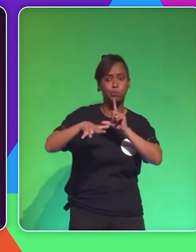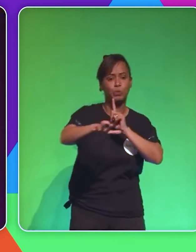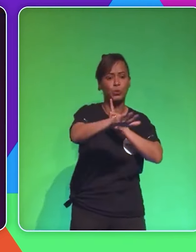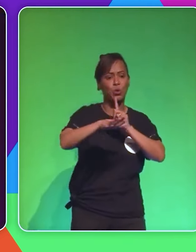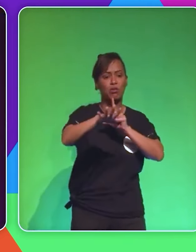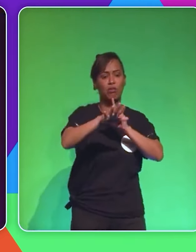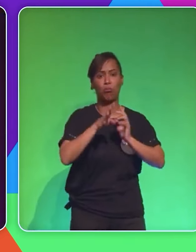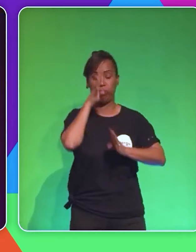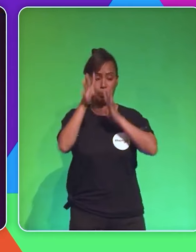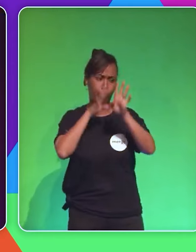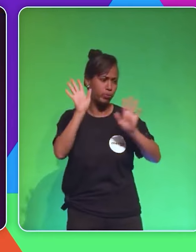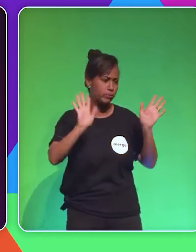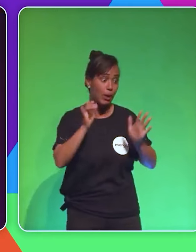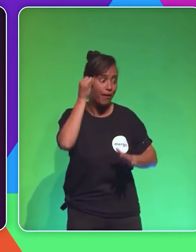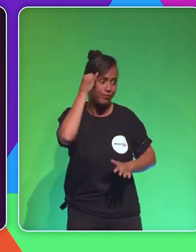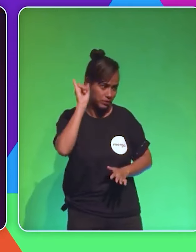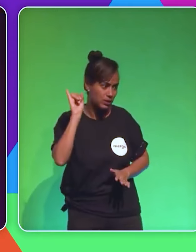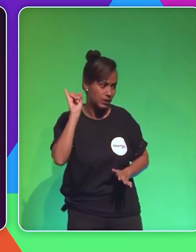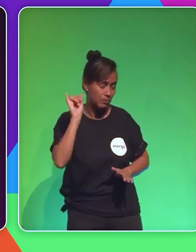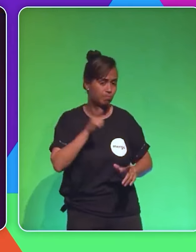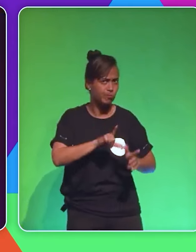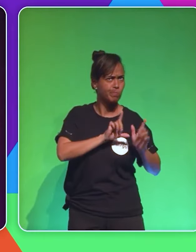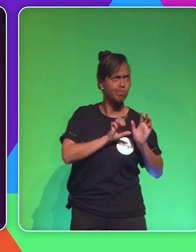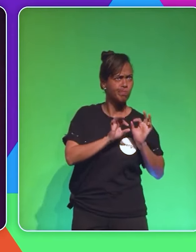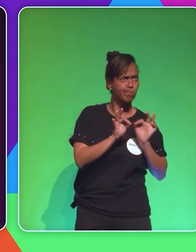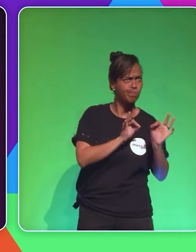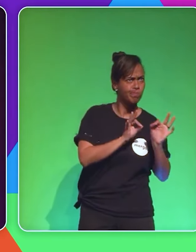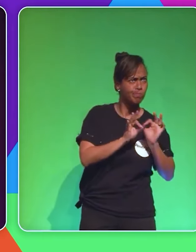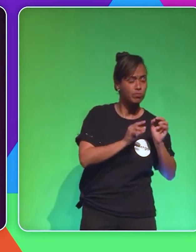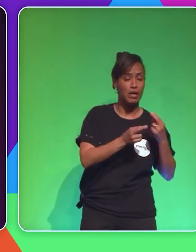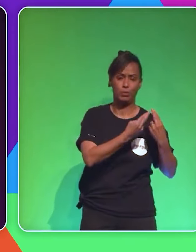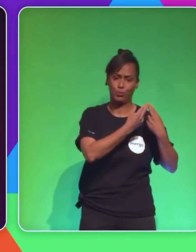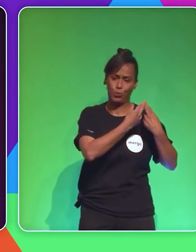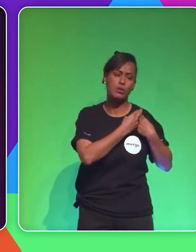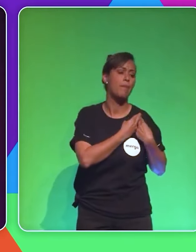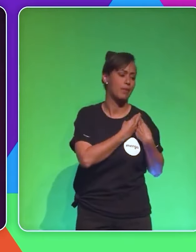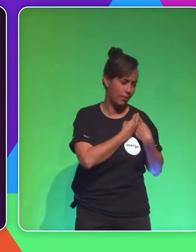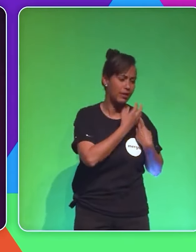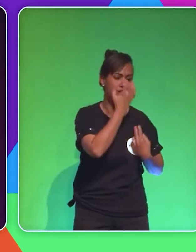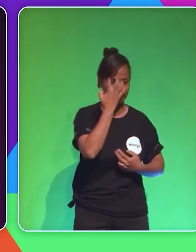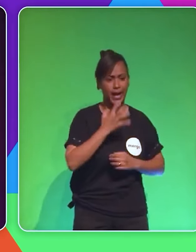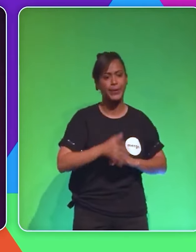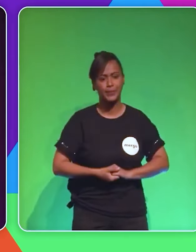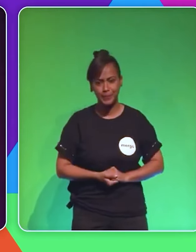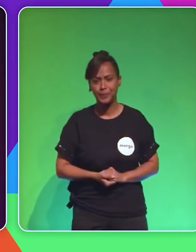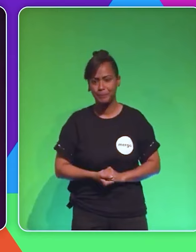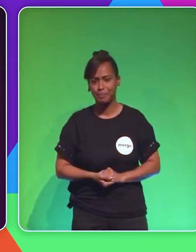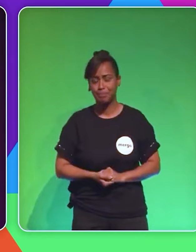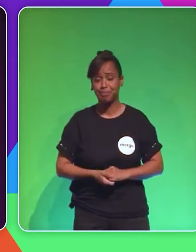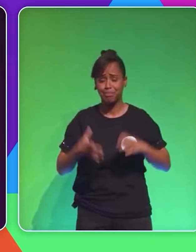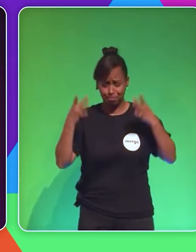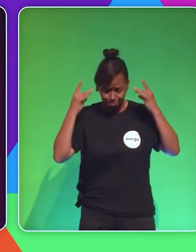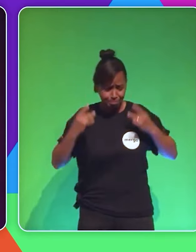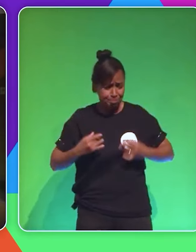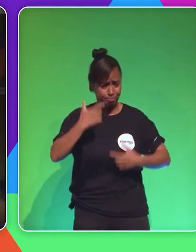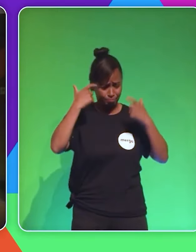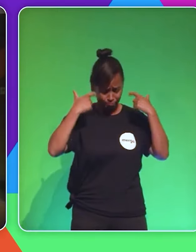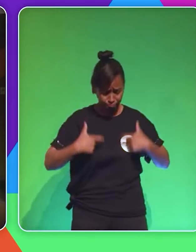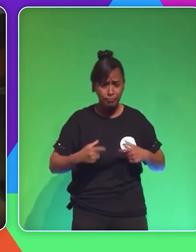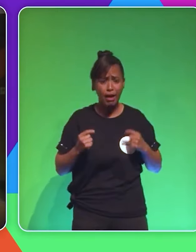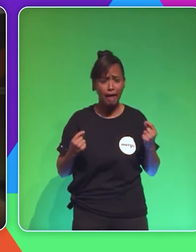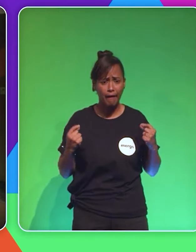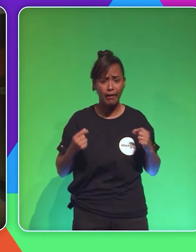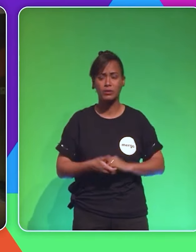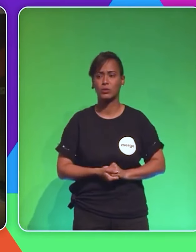influencers temos ao produzir esse tipo de conteúdo tá bom eh deixa eu já me autodescrever eu